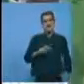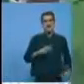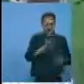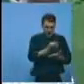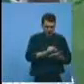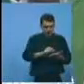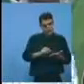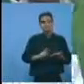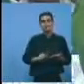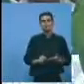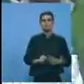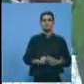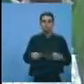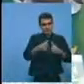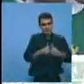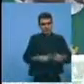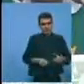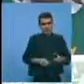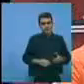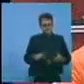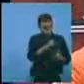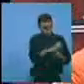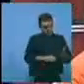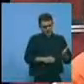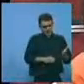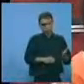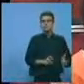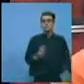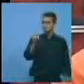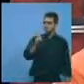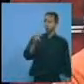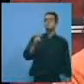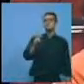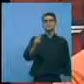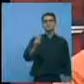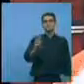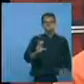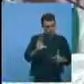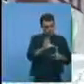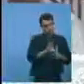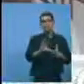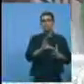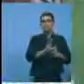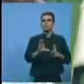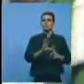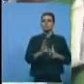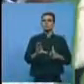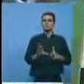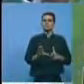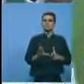O capítulo 5 de Coríntios, a sequência desse texto que nós acabamos de ler, vai tratar de